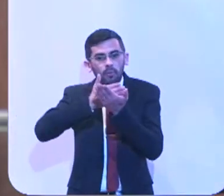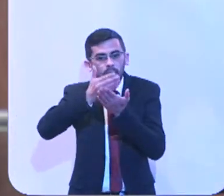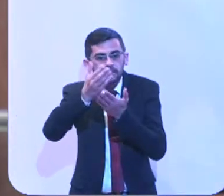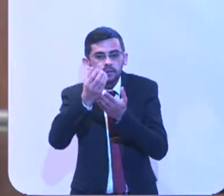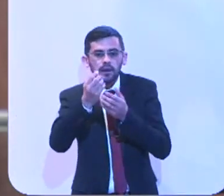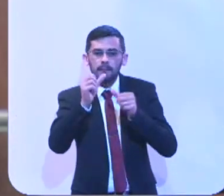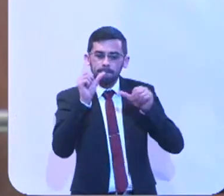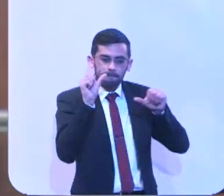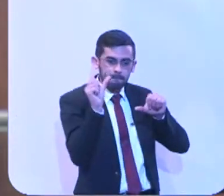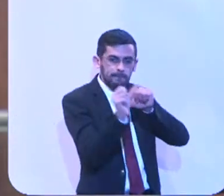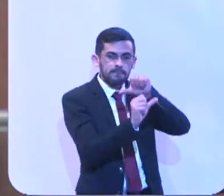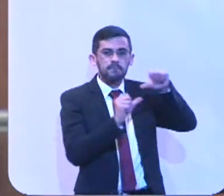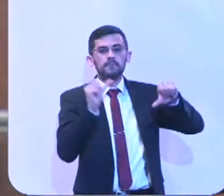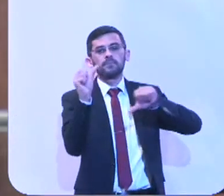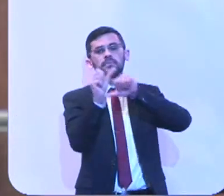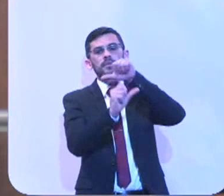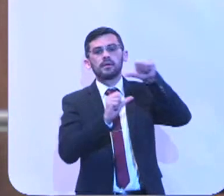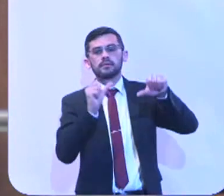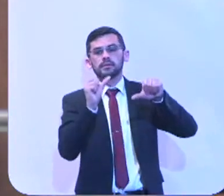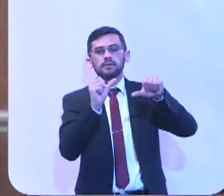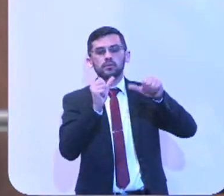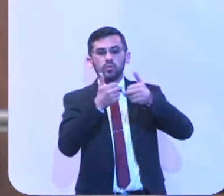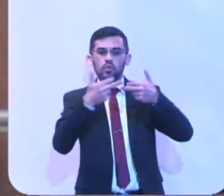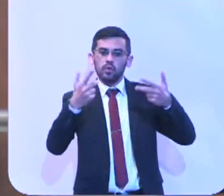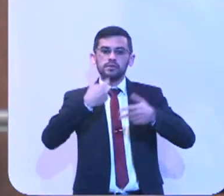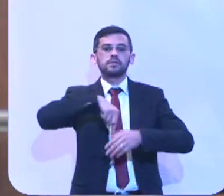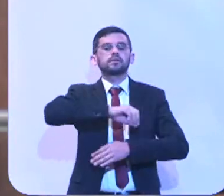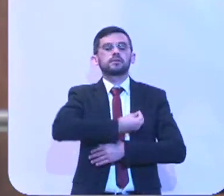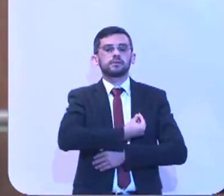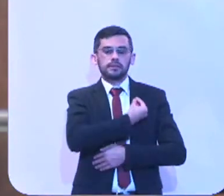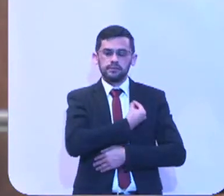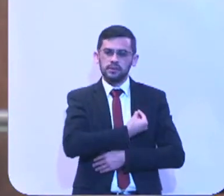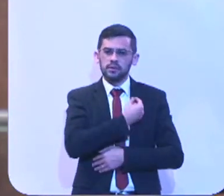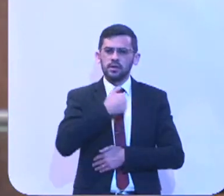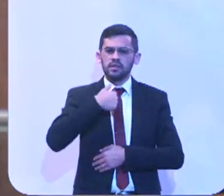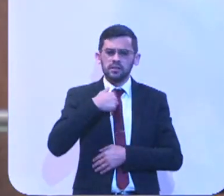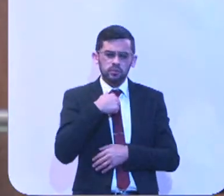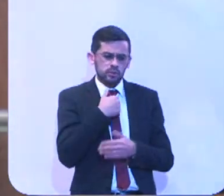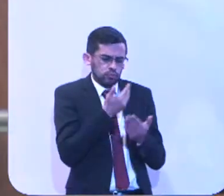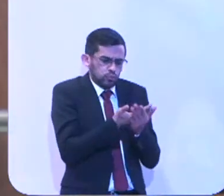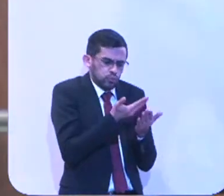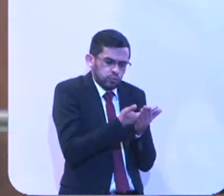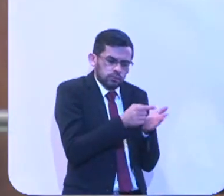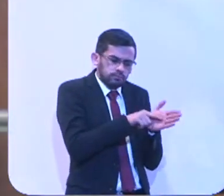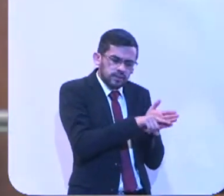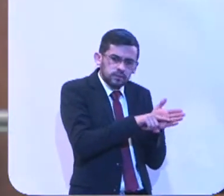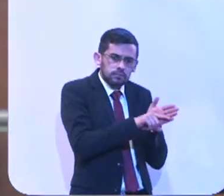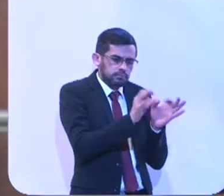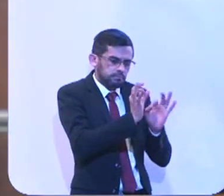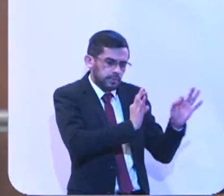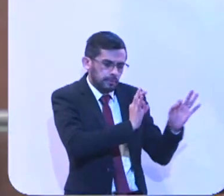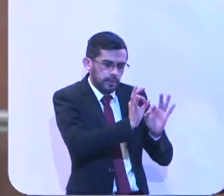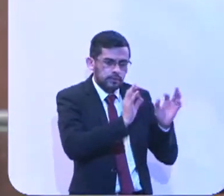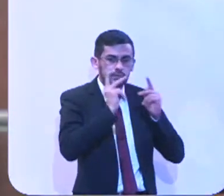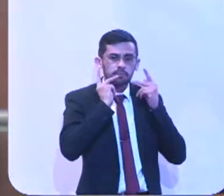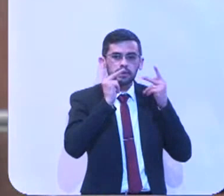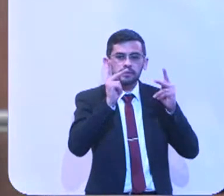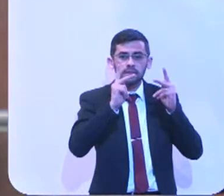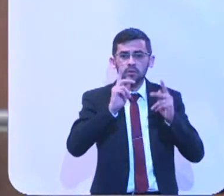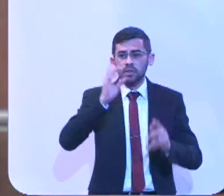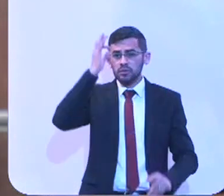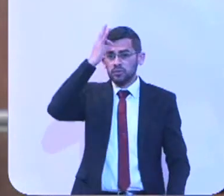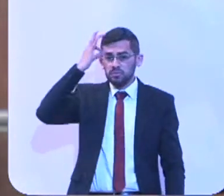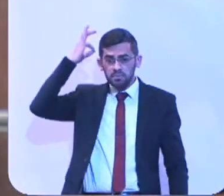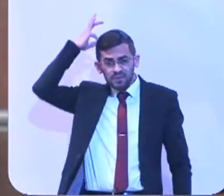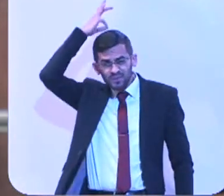nas estruturas. E quando eu estava preparando essa mensagem, o Espírito